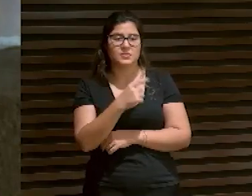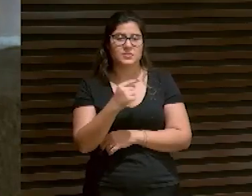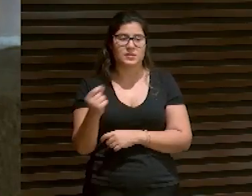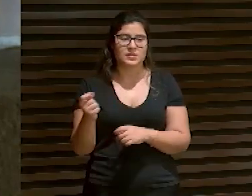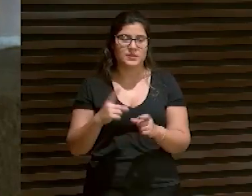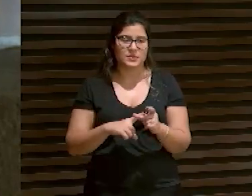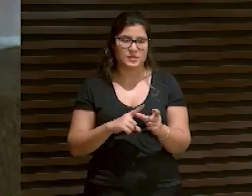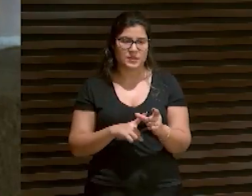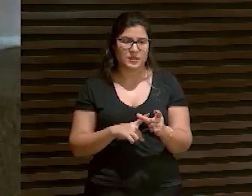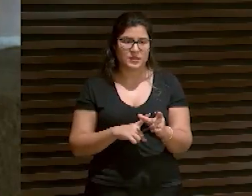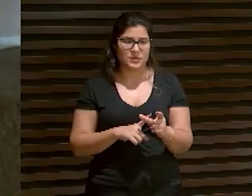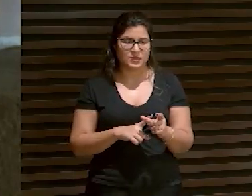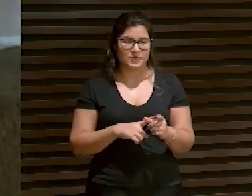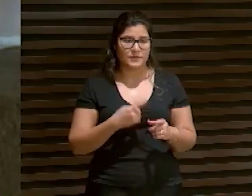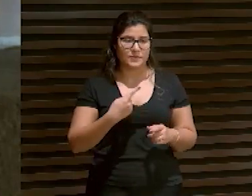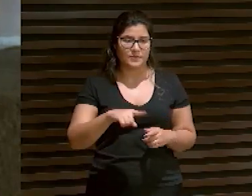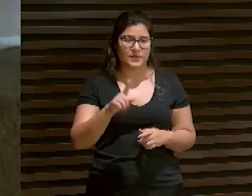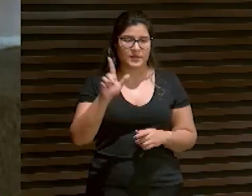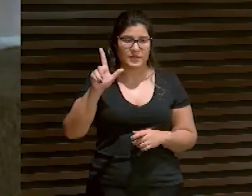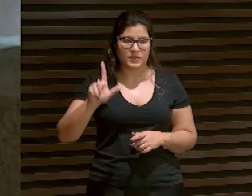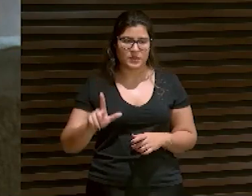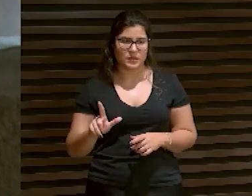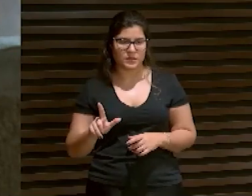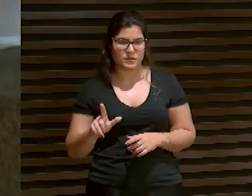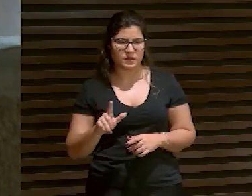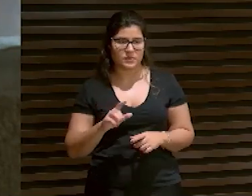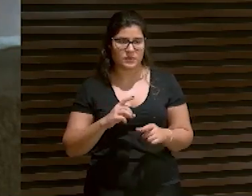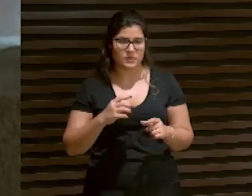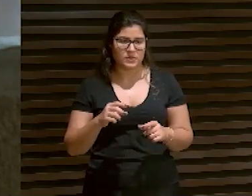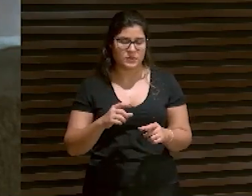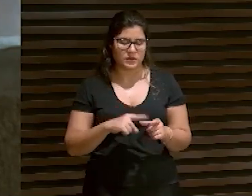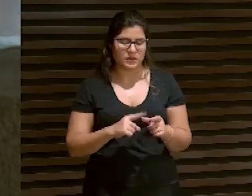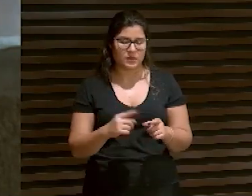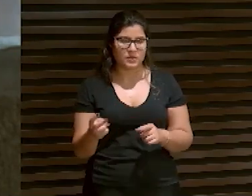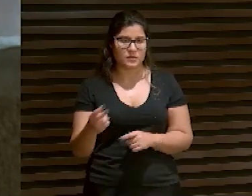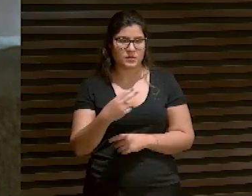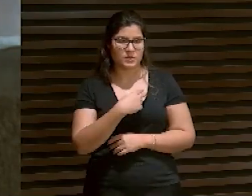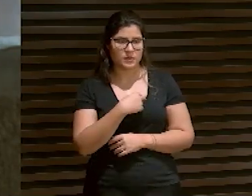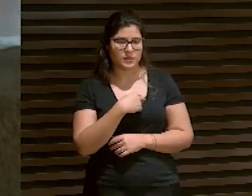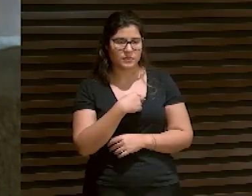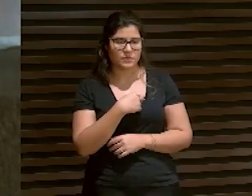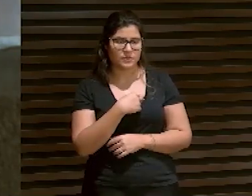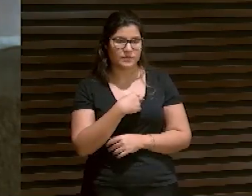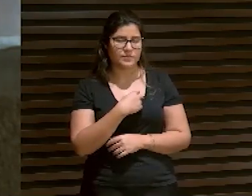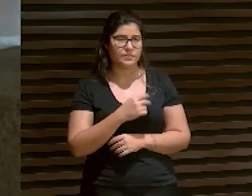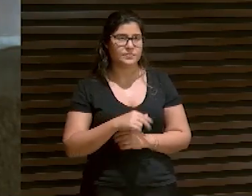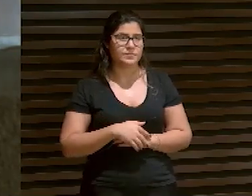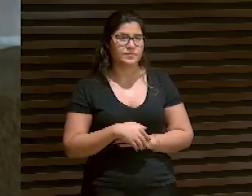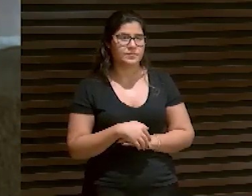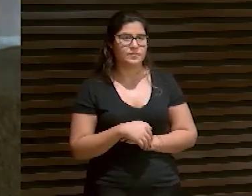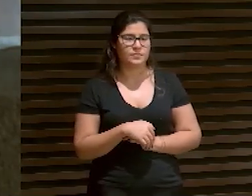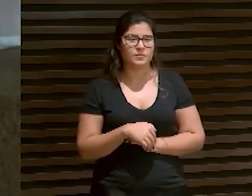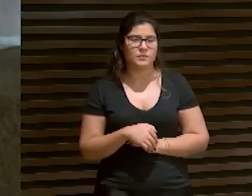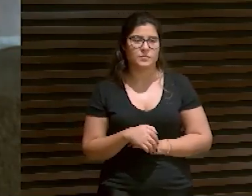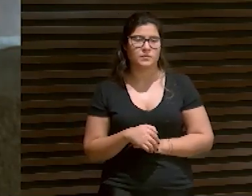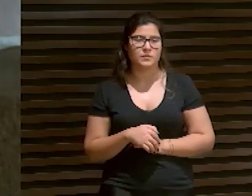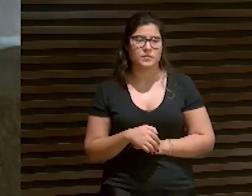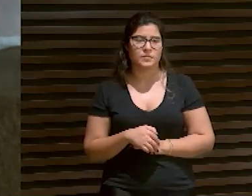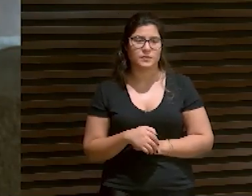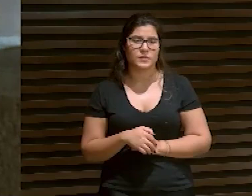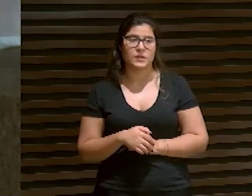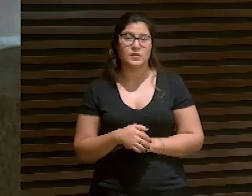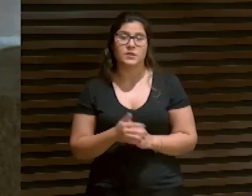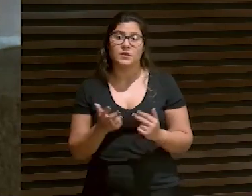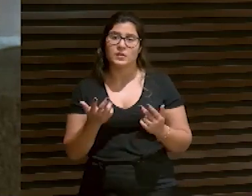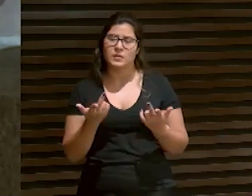da cidade de Nínive. E é curioso pensar, irmãos, que Jonas ele faz algumas coisas semelhantes. Por exemplo, quando Caim ele